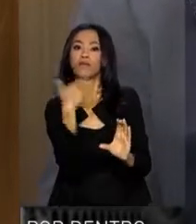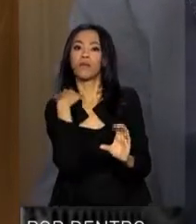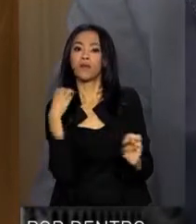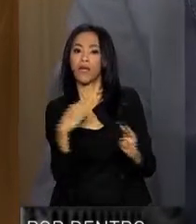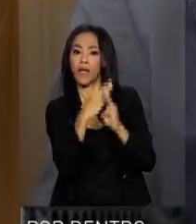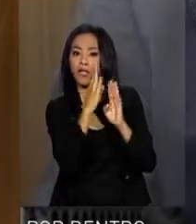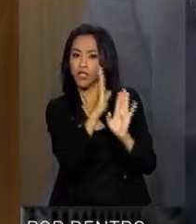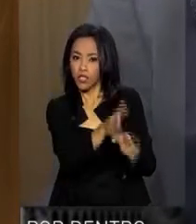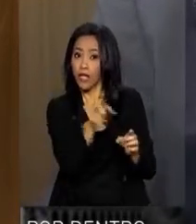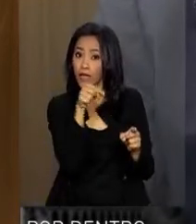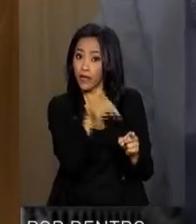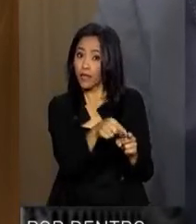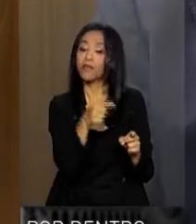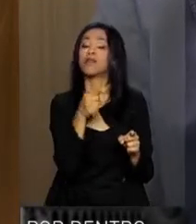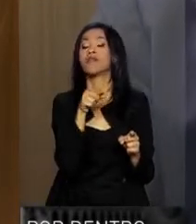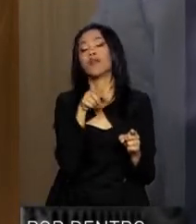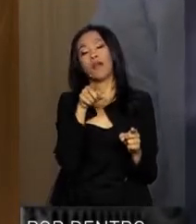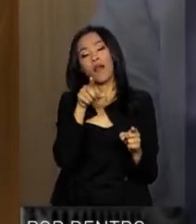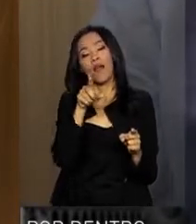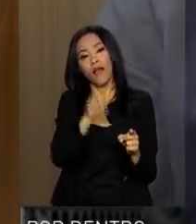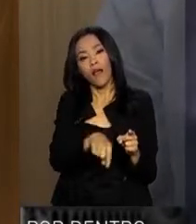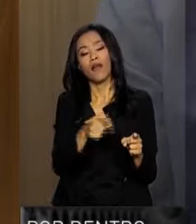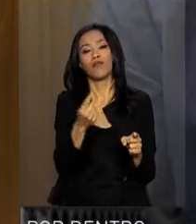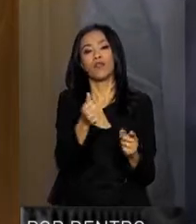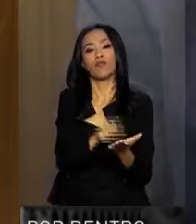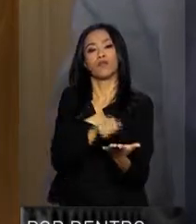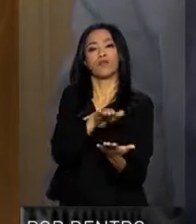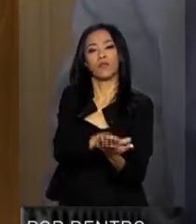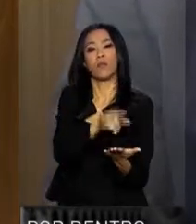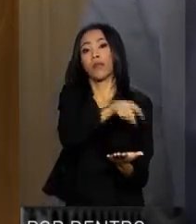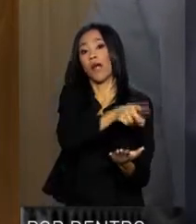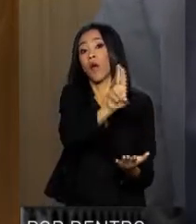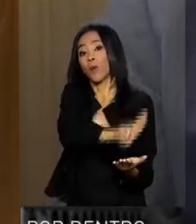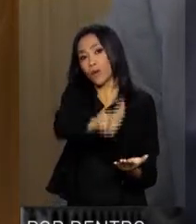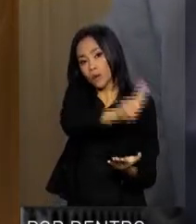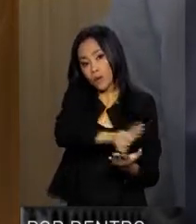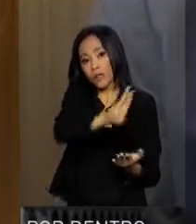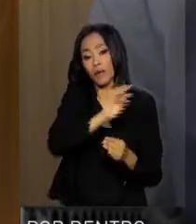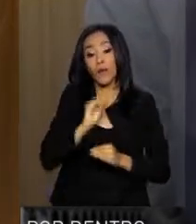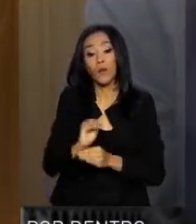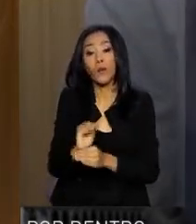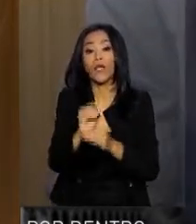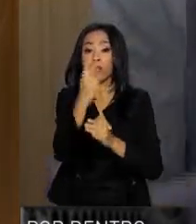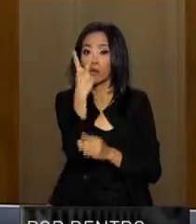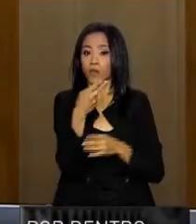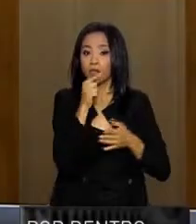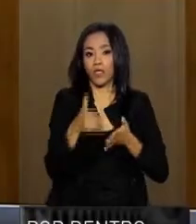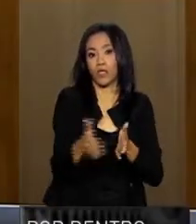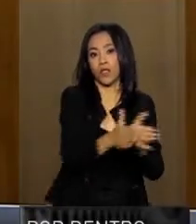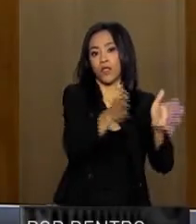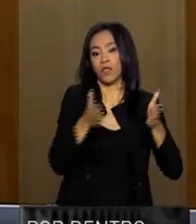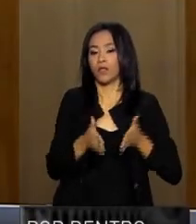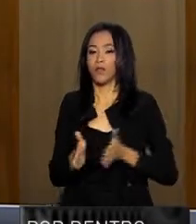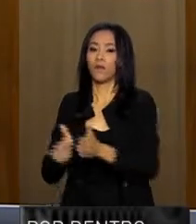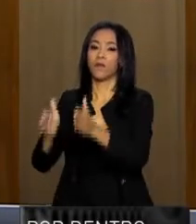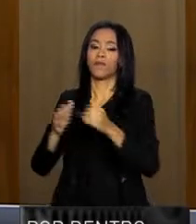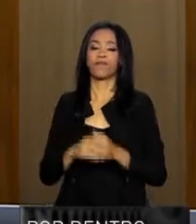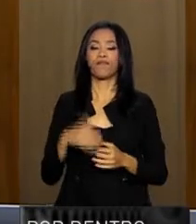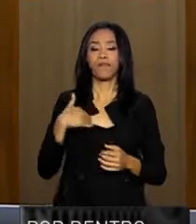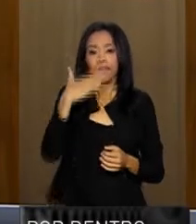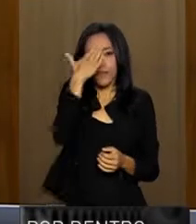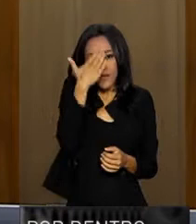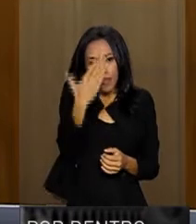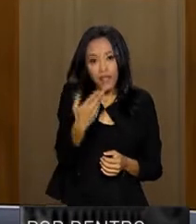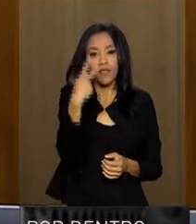vazão ao início da revitalização do são francisco e do parnaíba agradeço a participação do walter rima da rádio